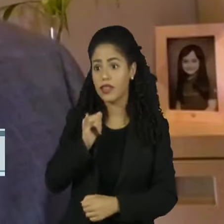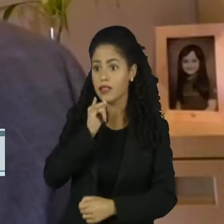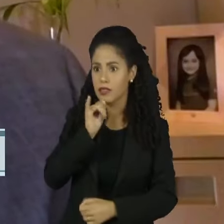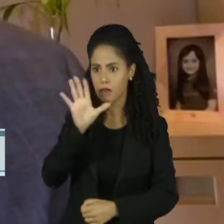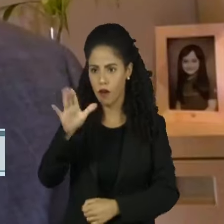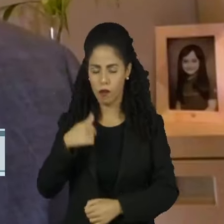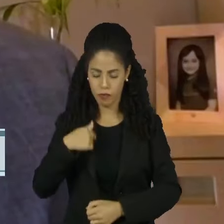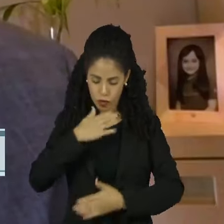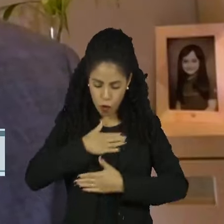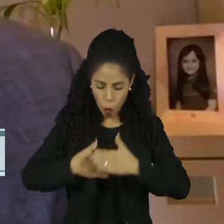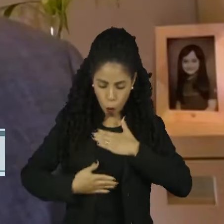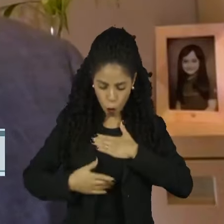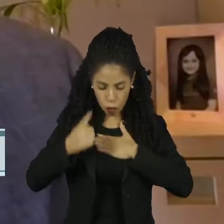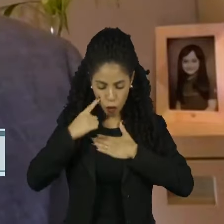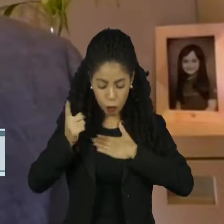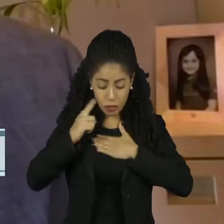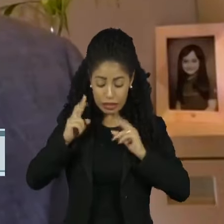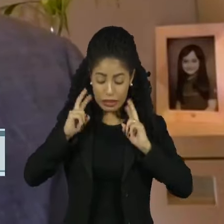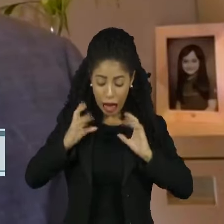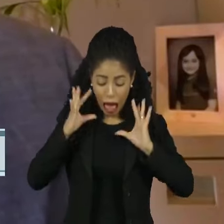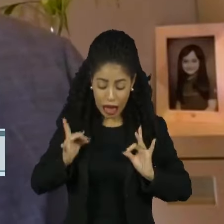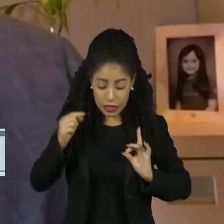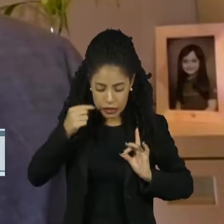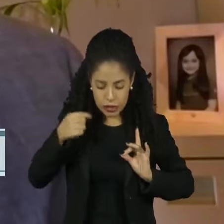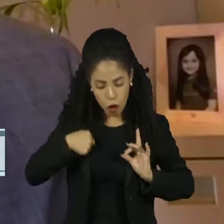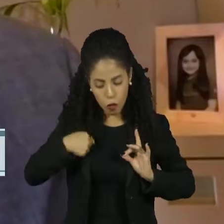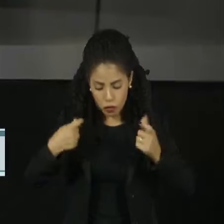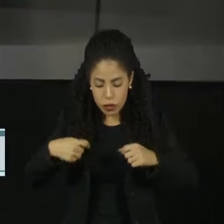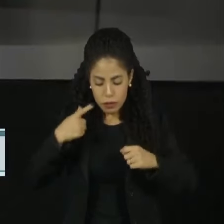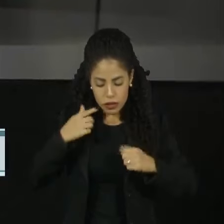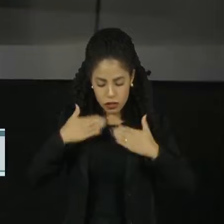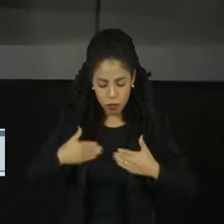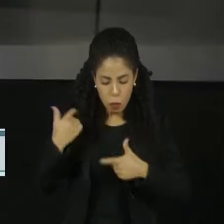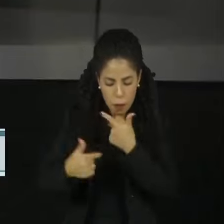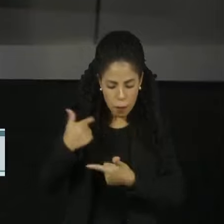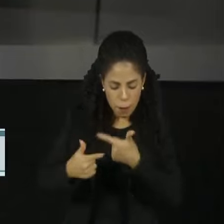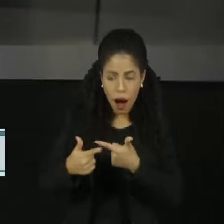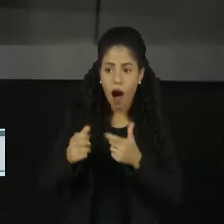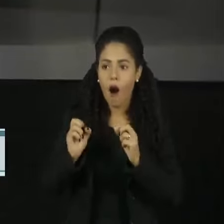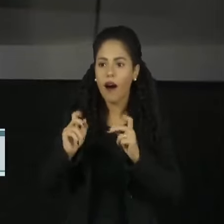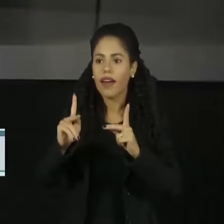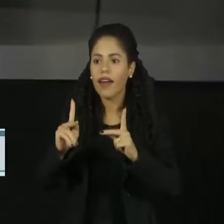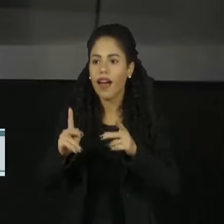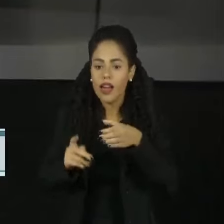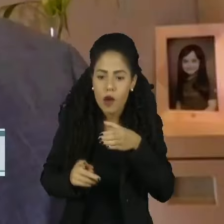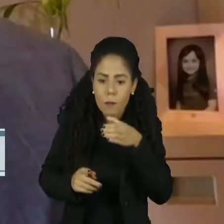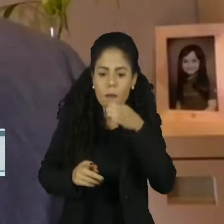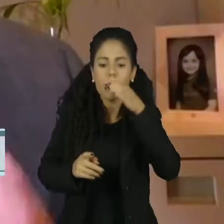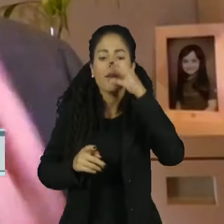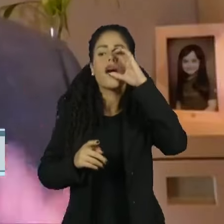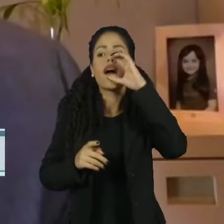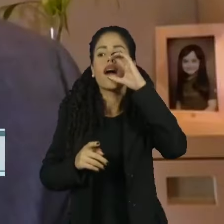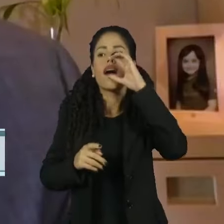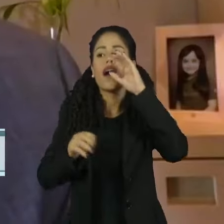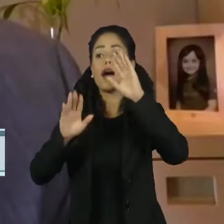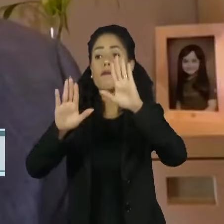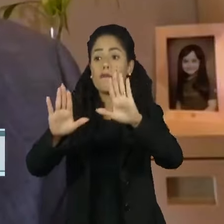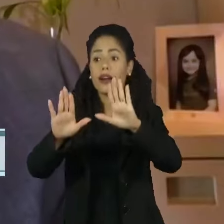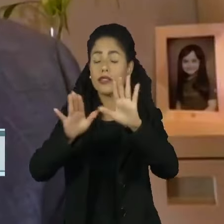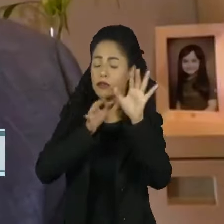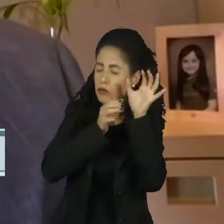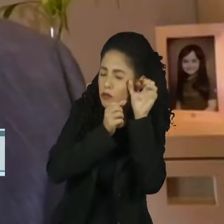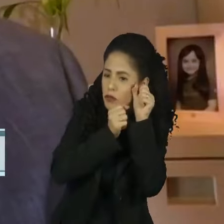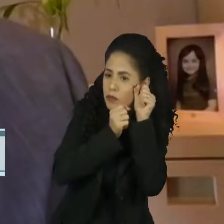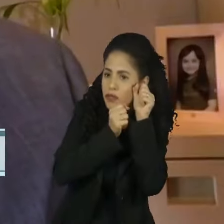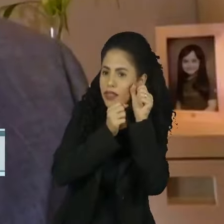esteja acordado, você vai com certeza dormir menos. Então o sono, ele é fundamental para o ser humano. Então